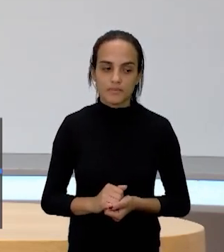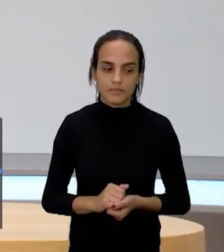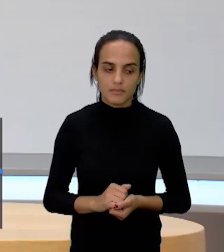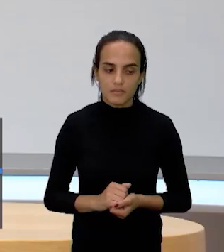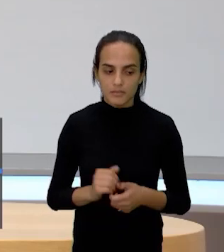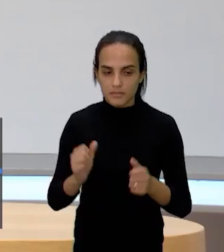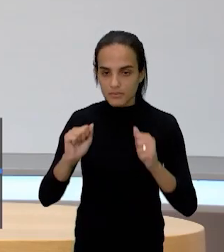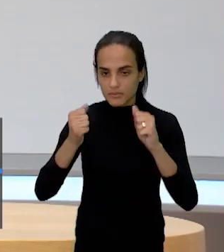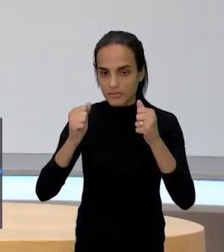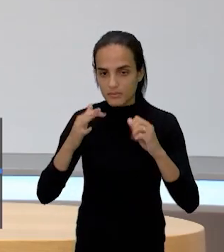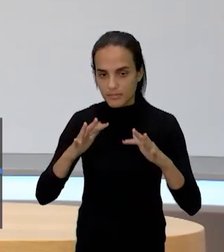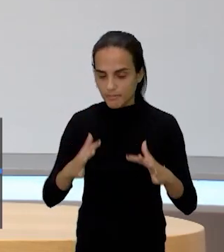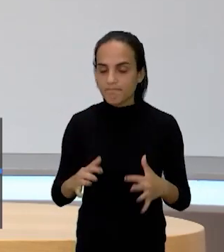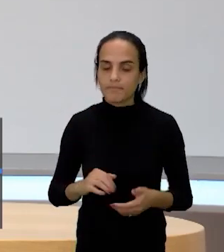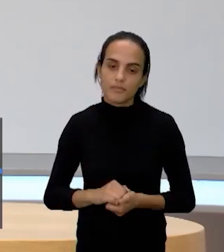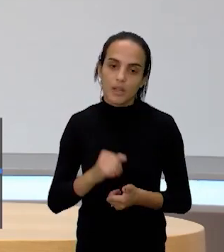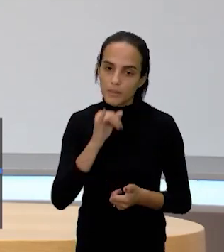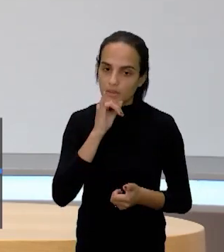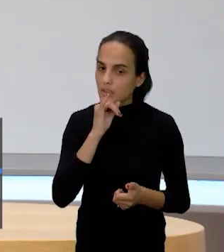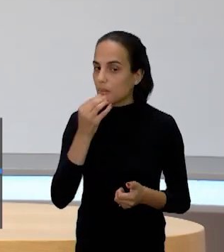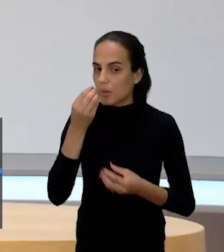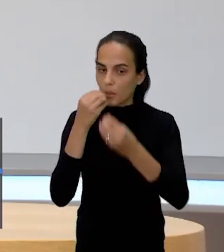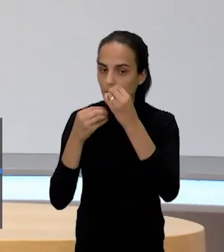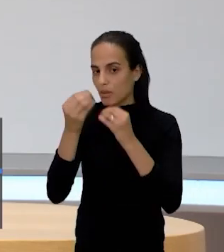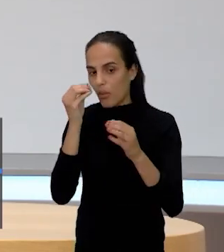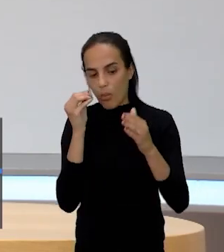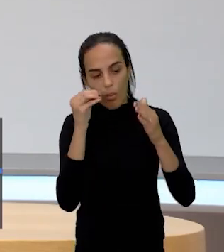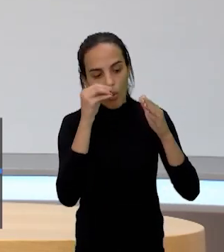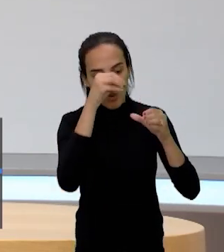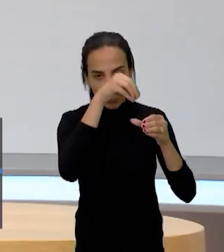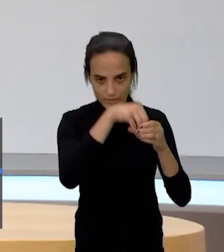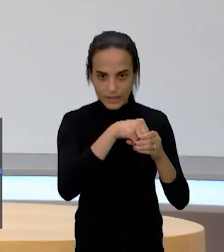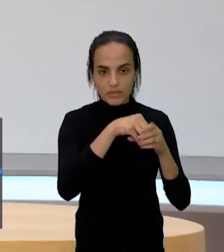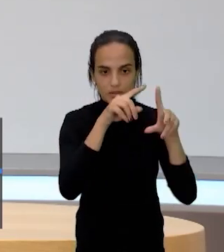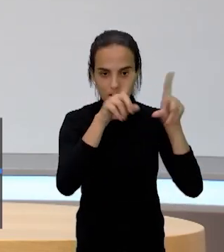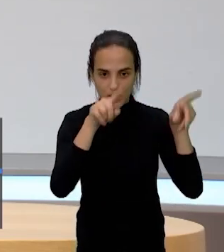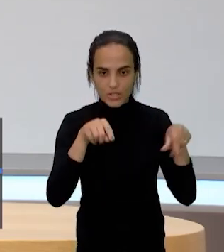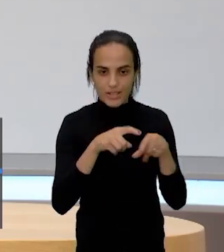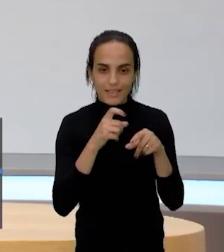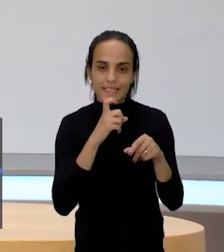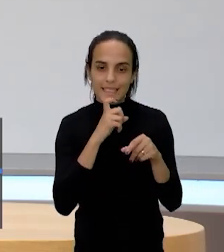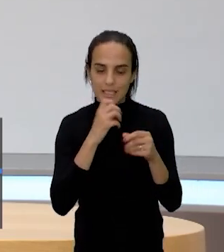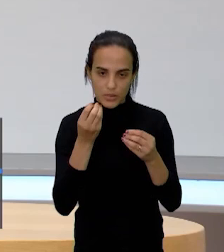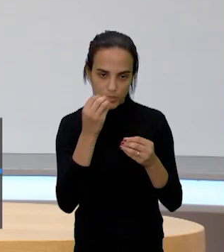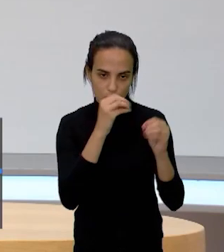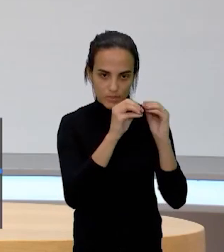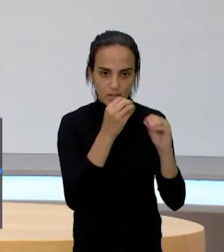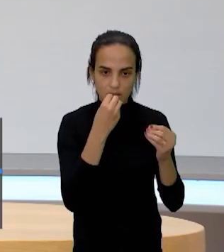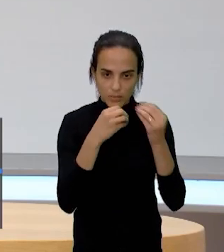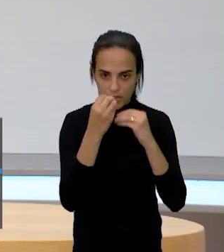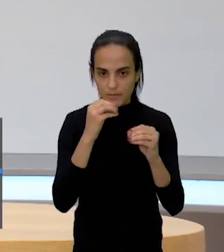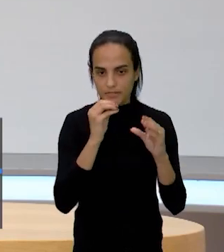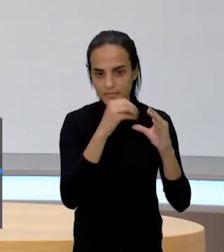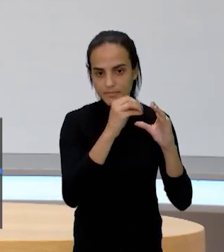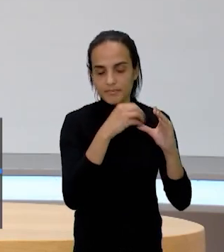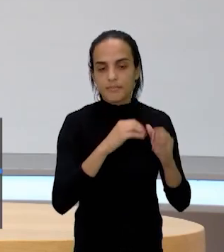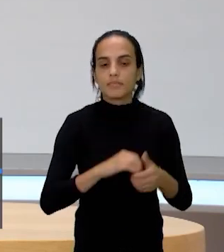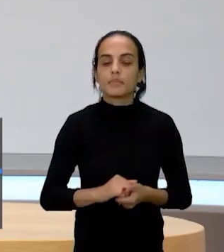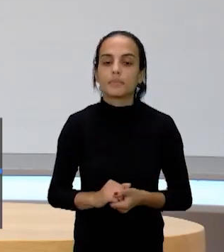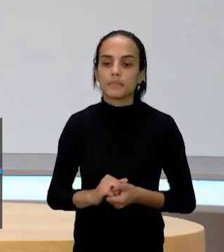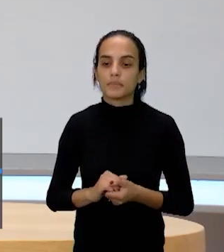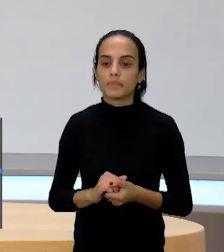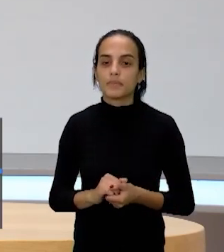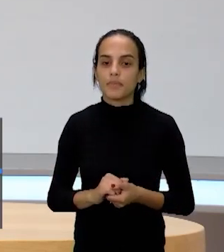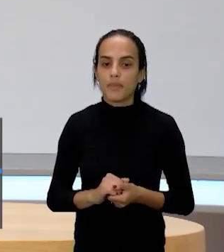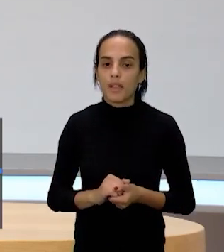coloco o alimento na geladeira, eu estou diminuindo a temperatura e fazendo com que essa reação aconteça